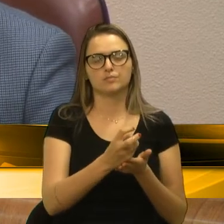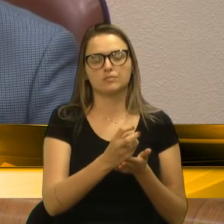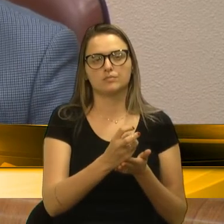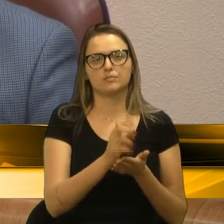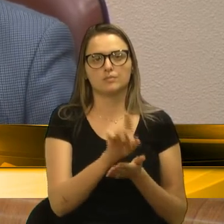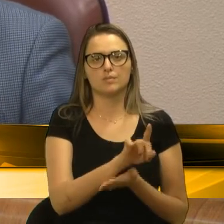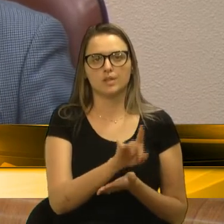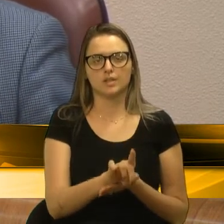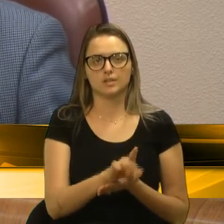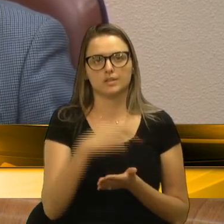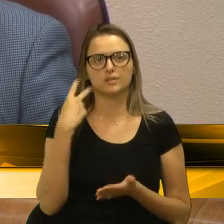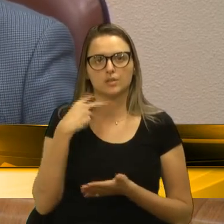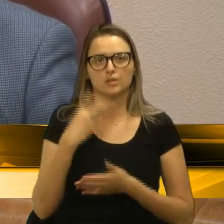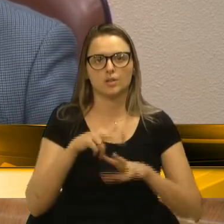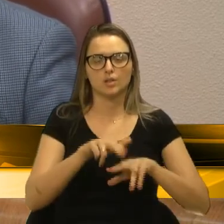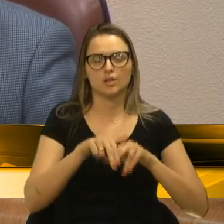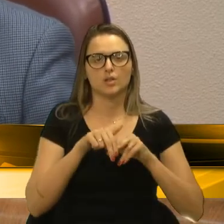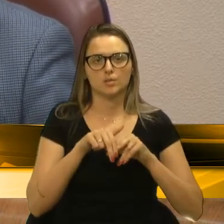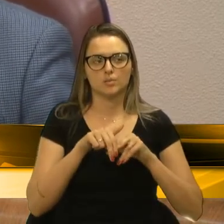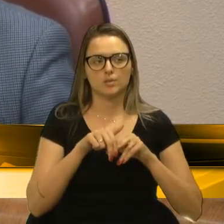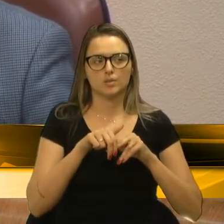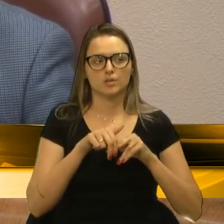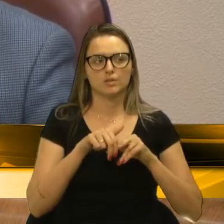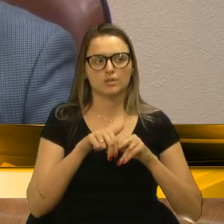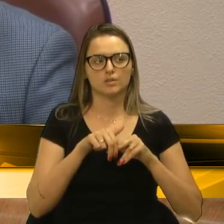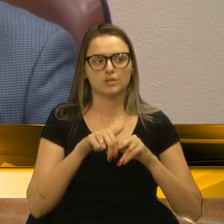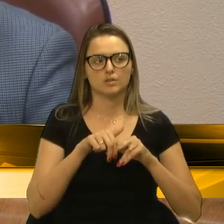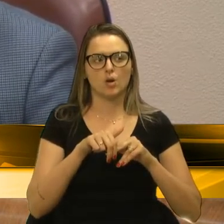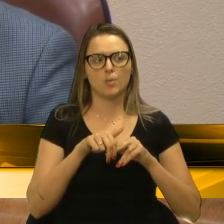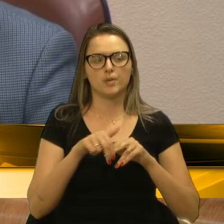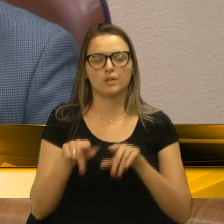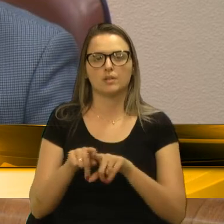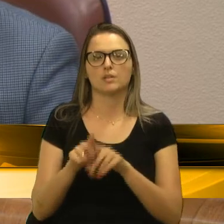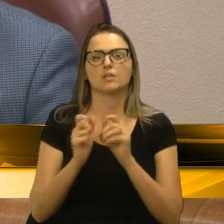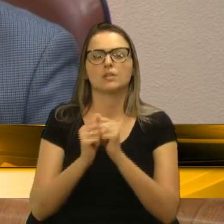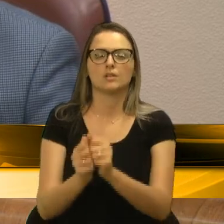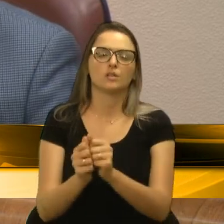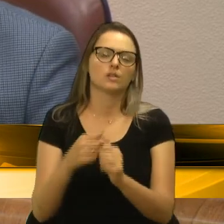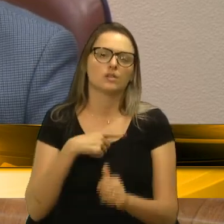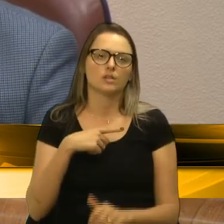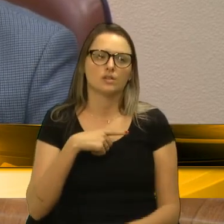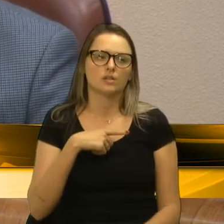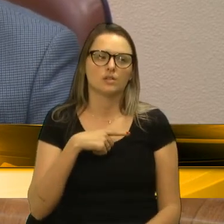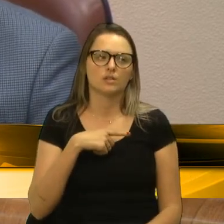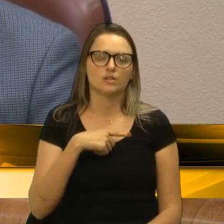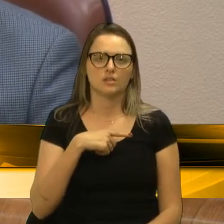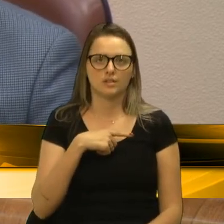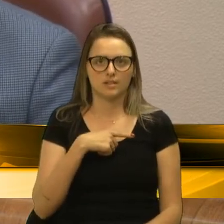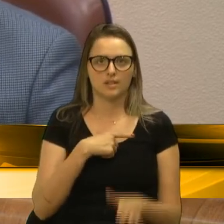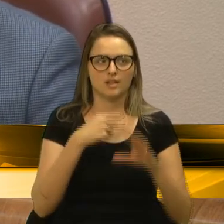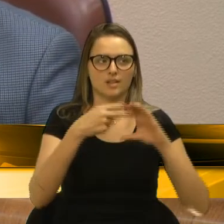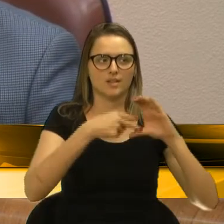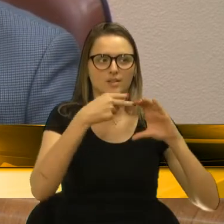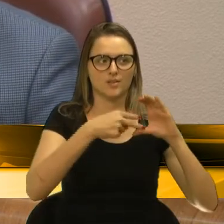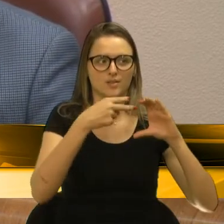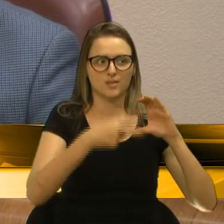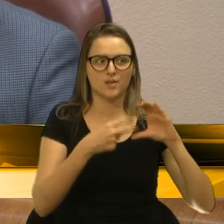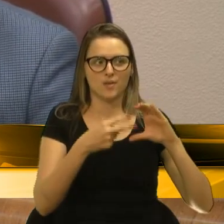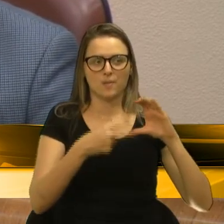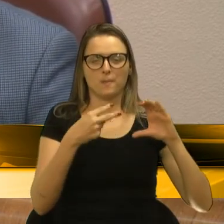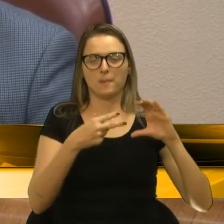vereador. Em face do senhor ao seu Tomé, vereador de qualificação desconhecida, com domicílio na Câmara Municipal de Vereadores, Rua Alfredo